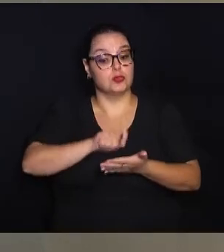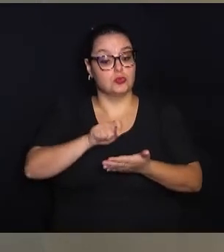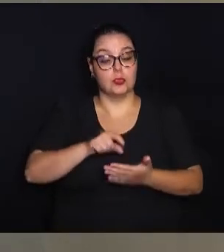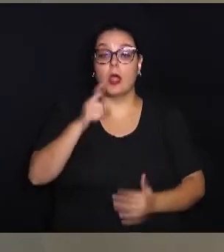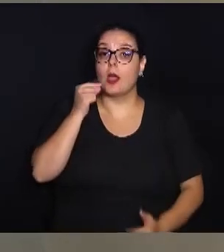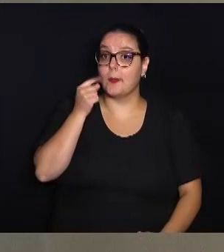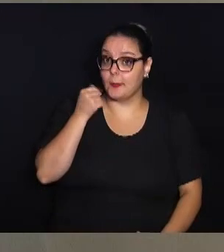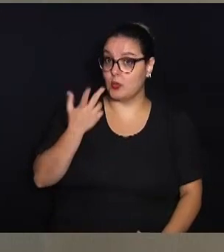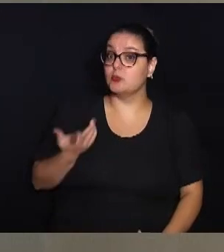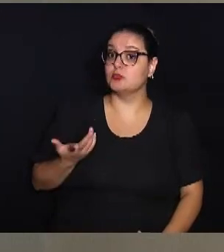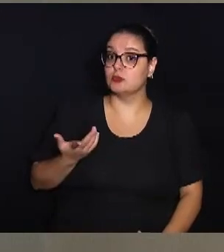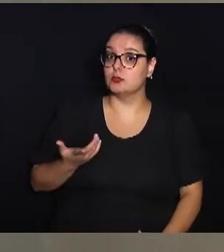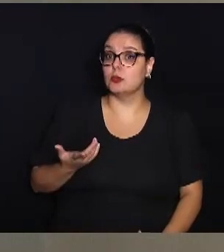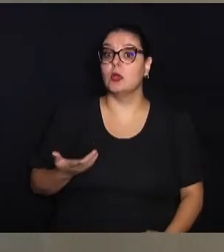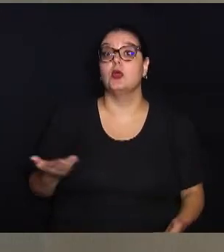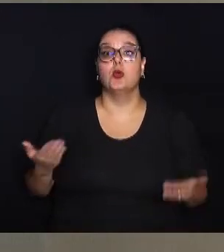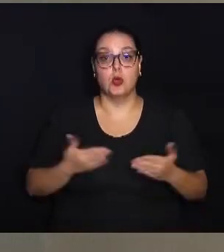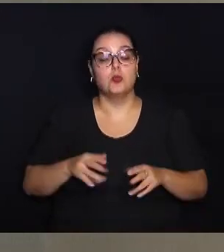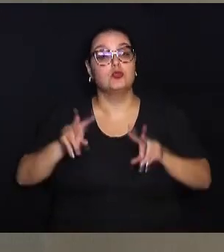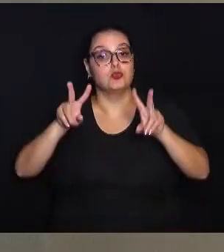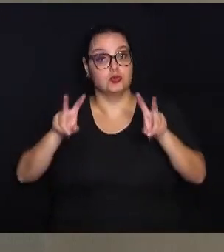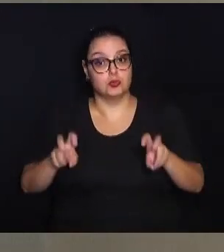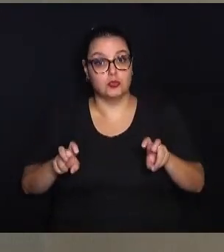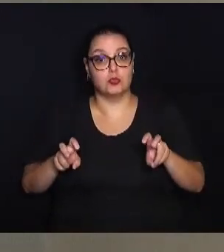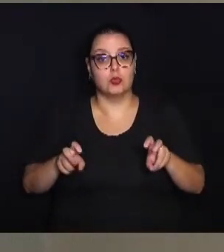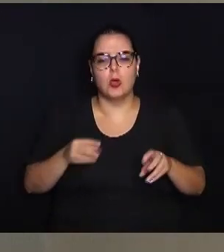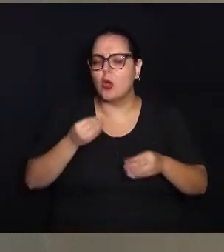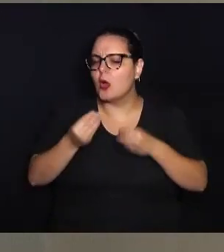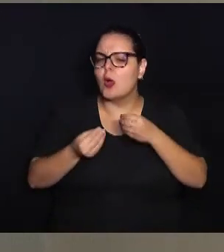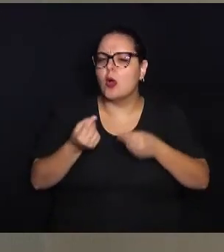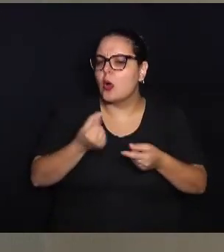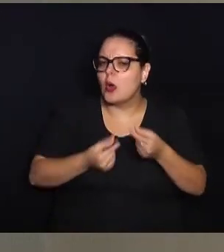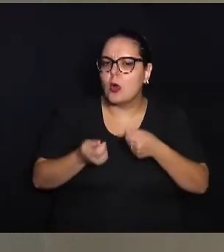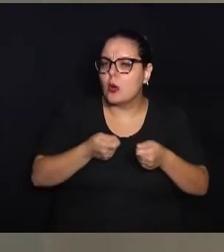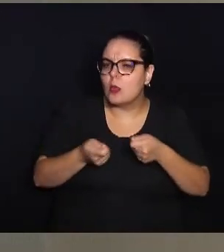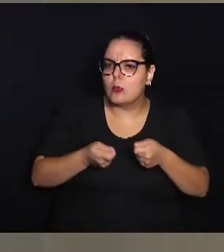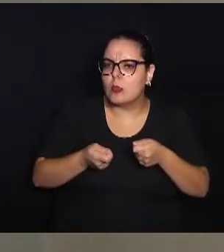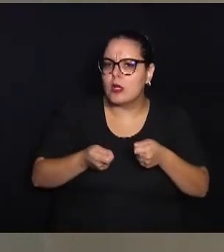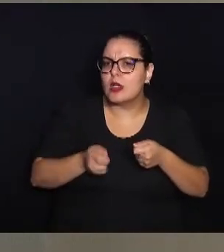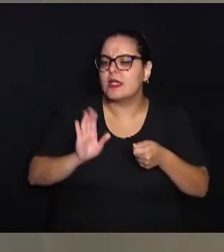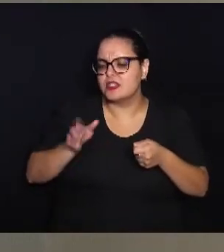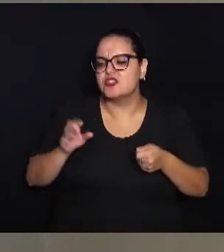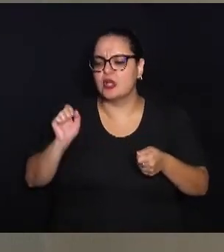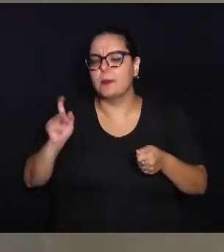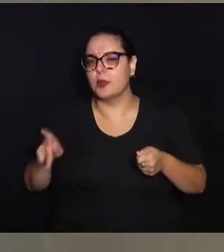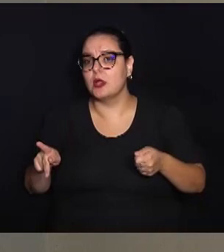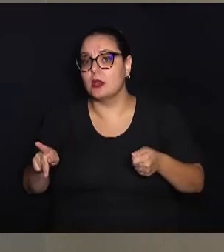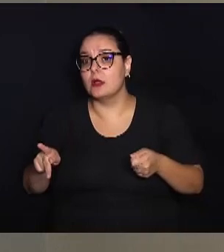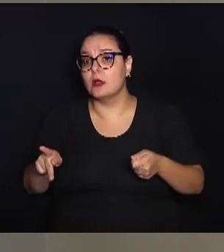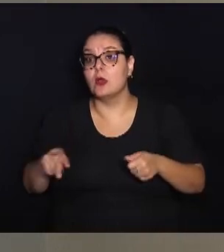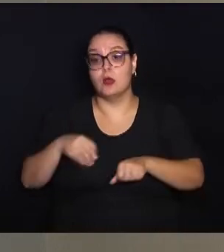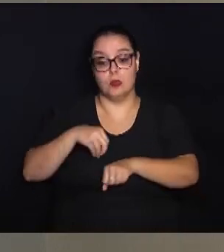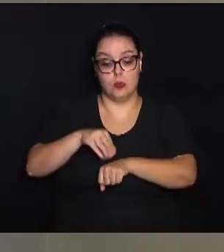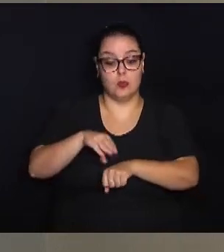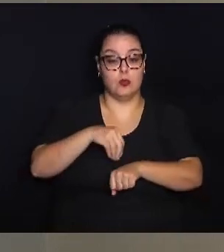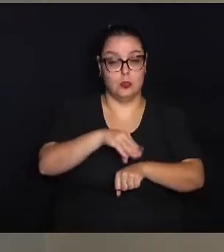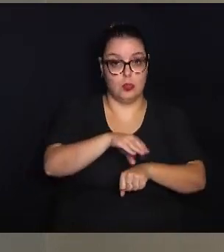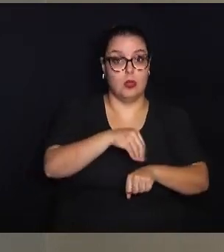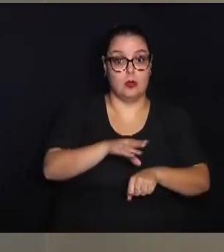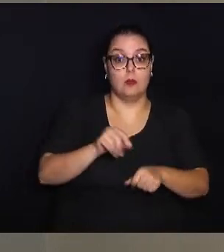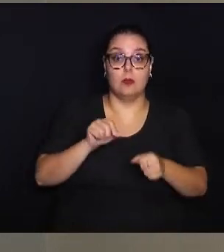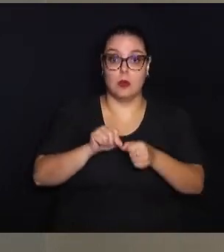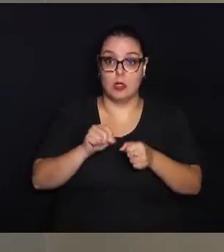Está começando mais um Na Ponta do Lápis e hoje o nosso tema é sobre como economizar estando aposentado. Vamos